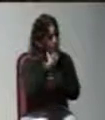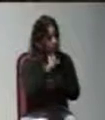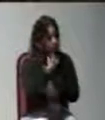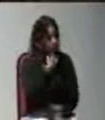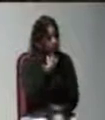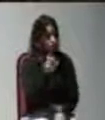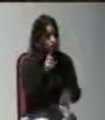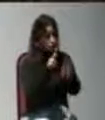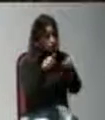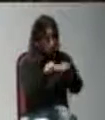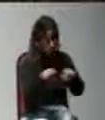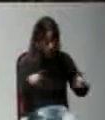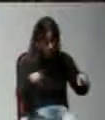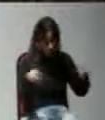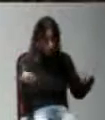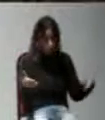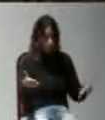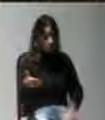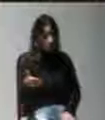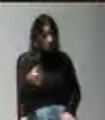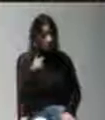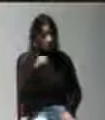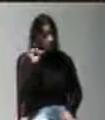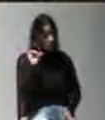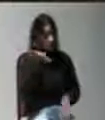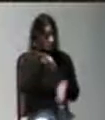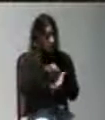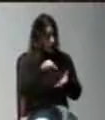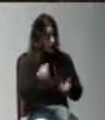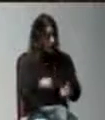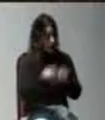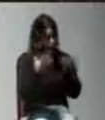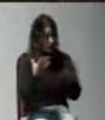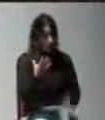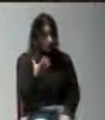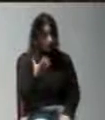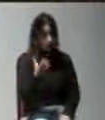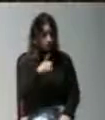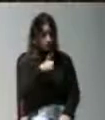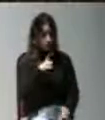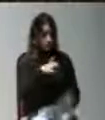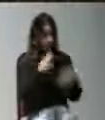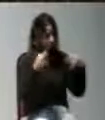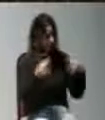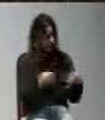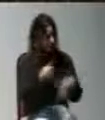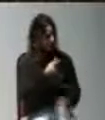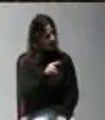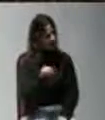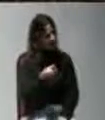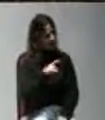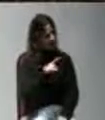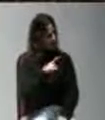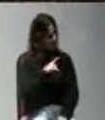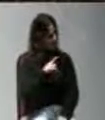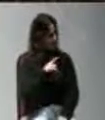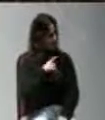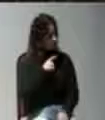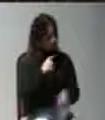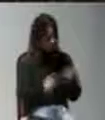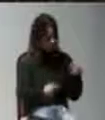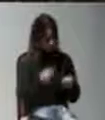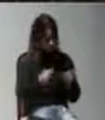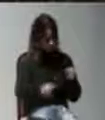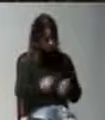tema dessa mesa é o tema central do evento e tenho certeza que teremos aqui profícuas discussões.